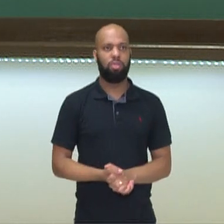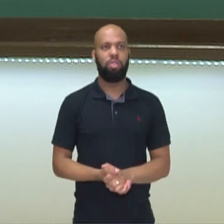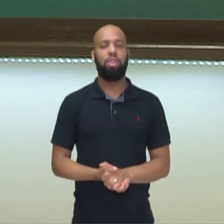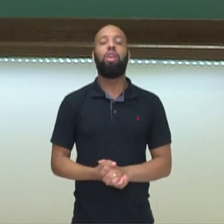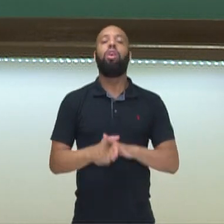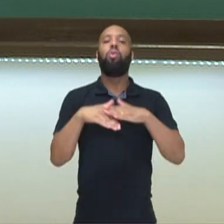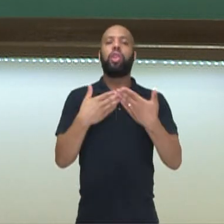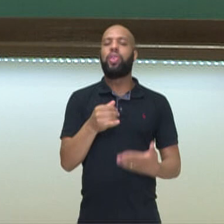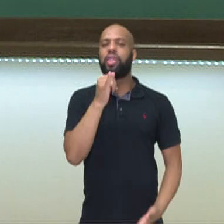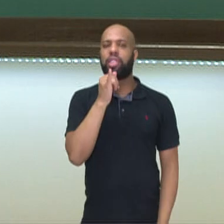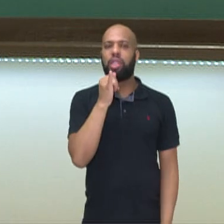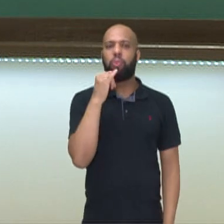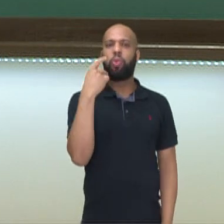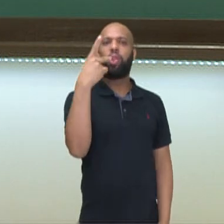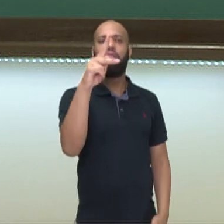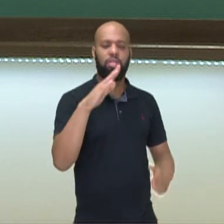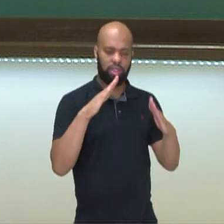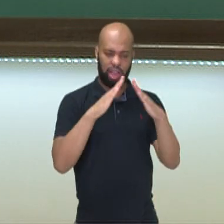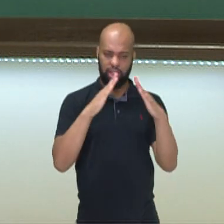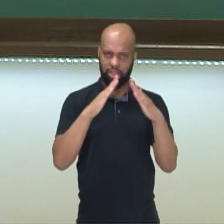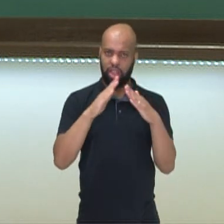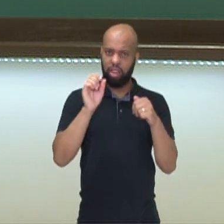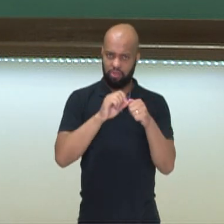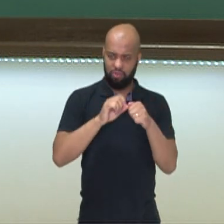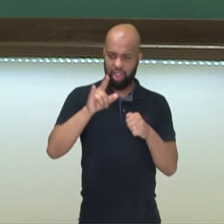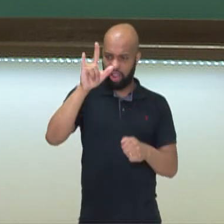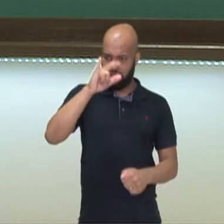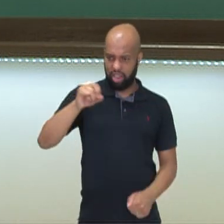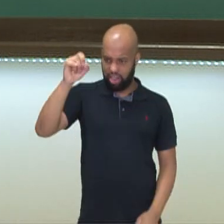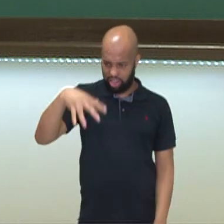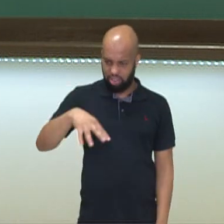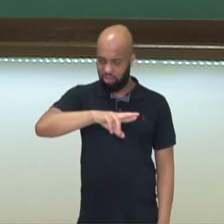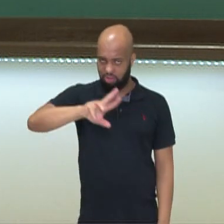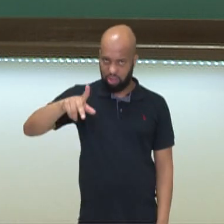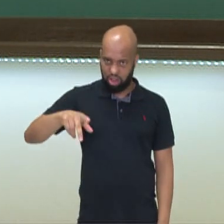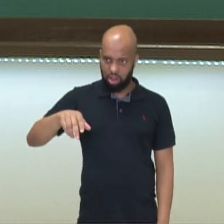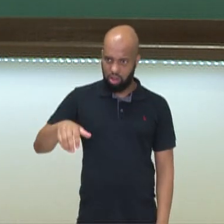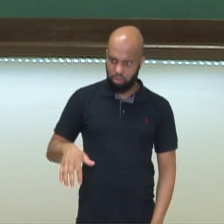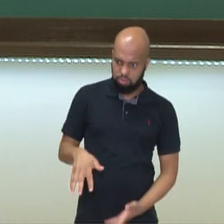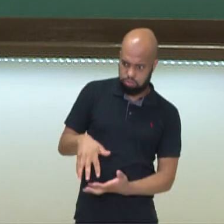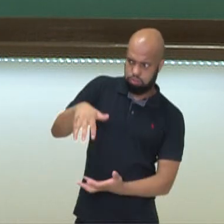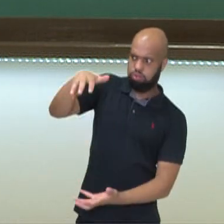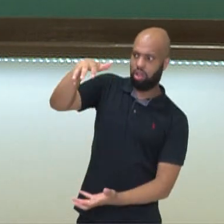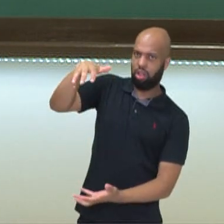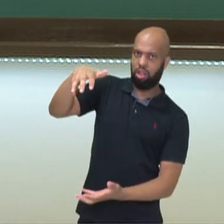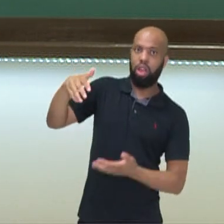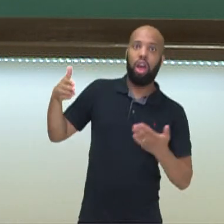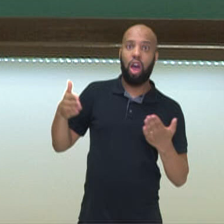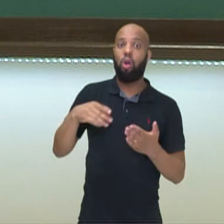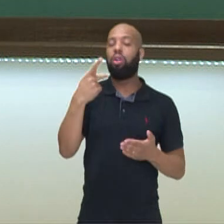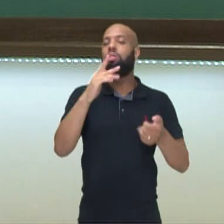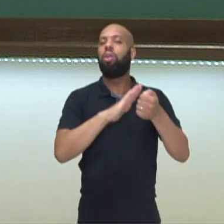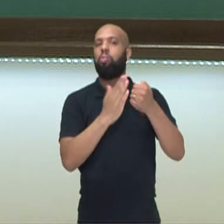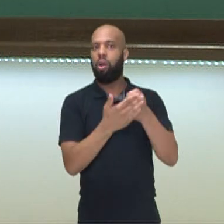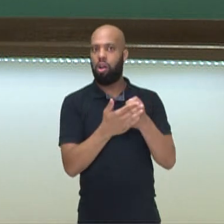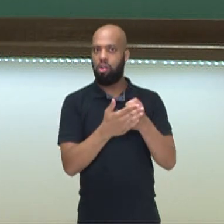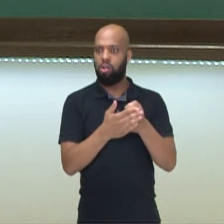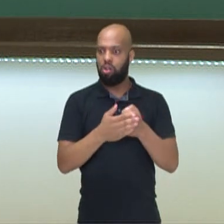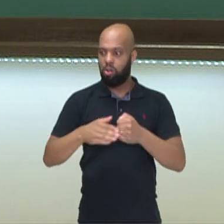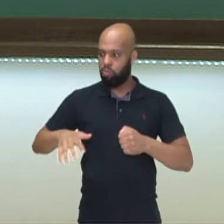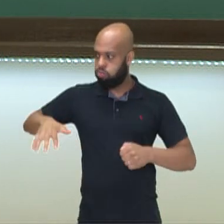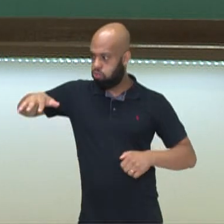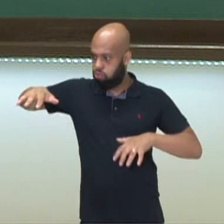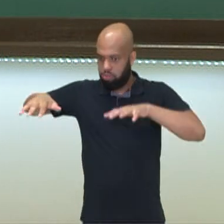de lixo é produzido na sua casa de resíduo? Agora calcula isso para o teu bairro.